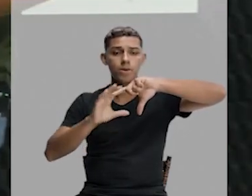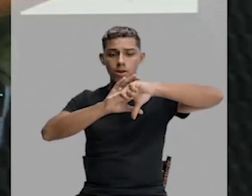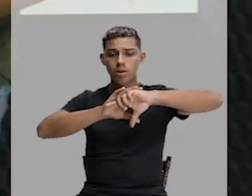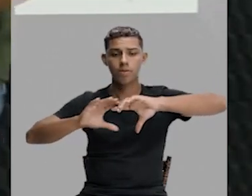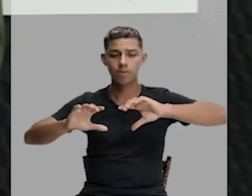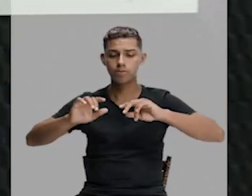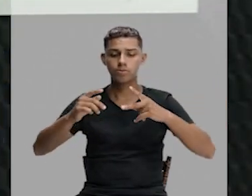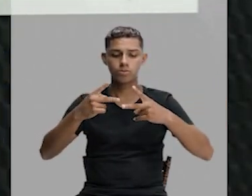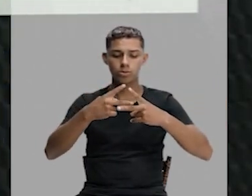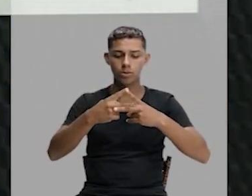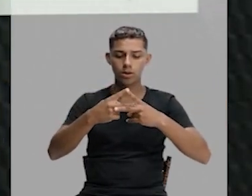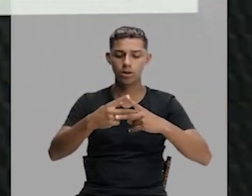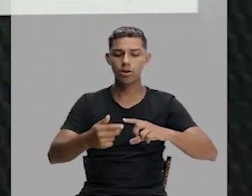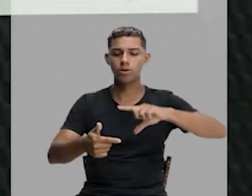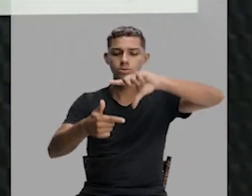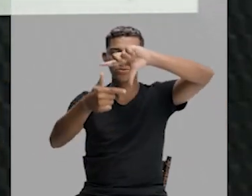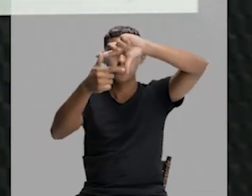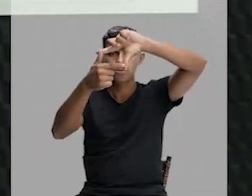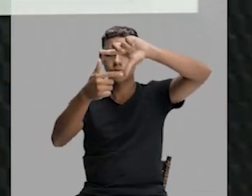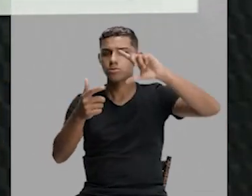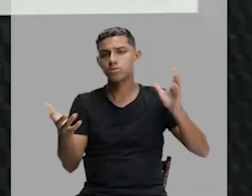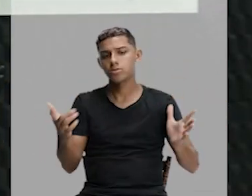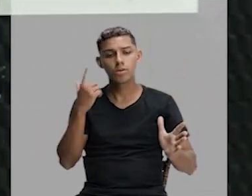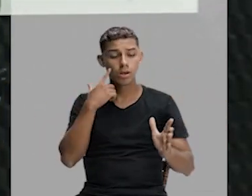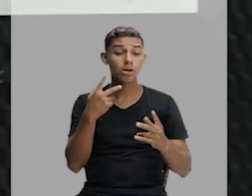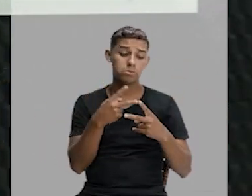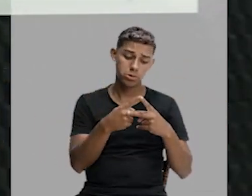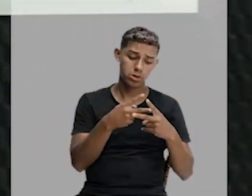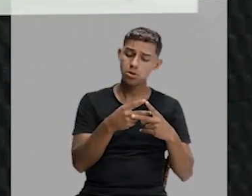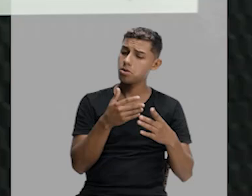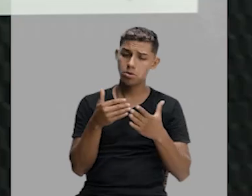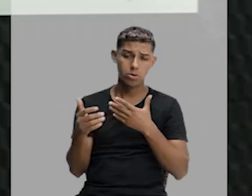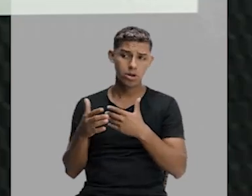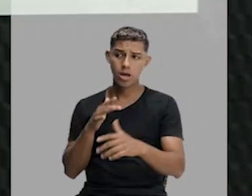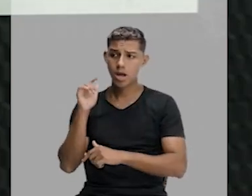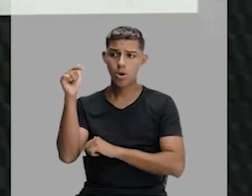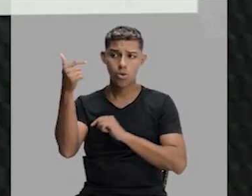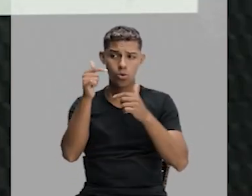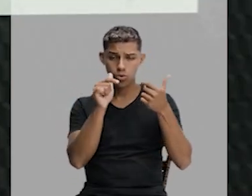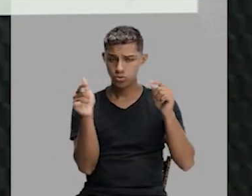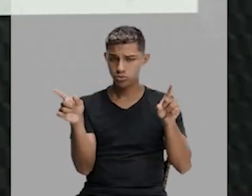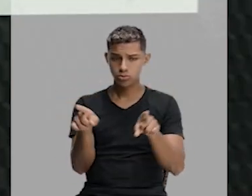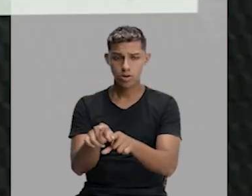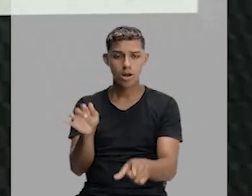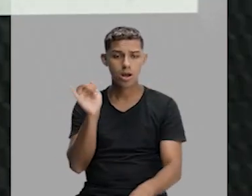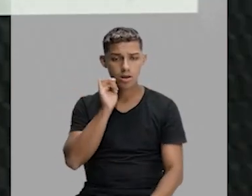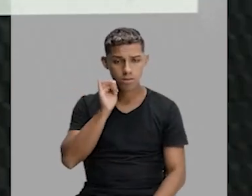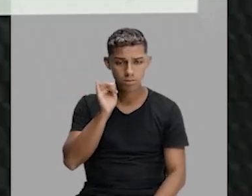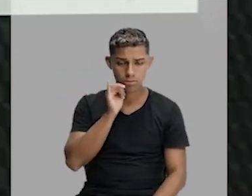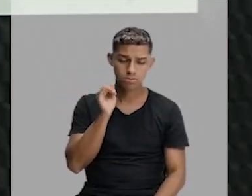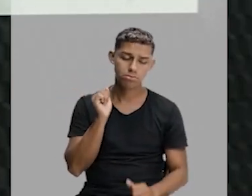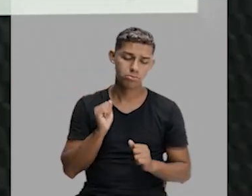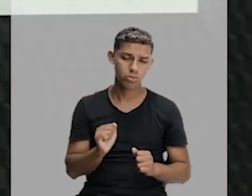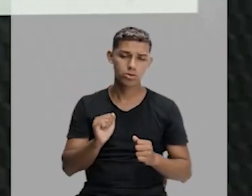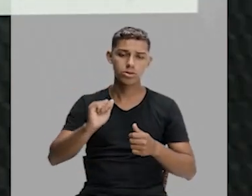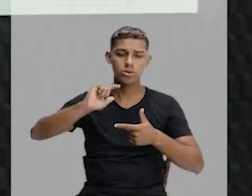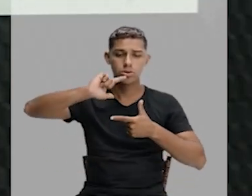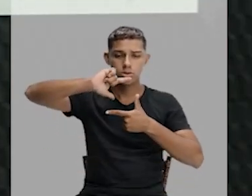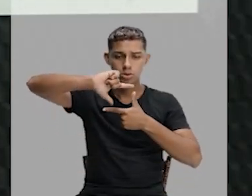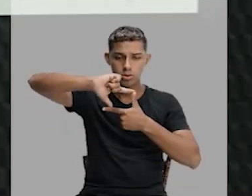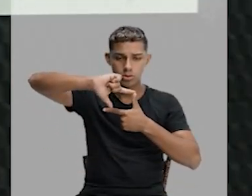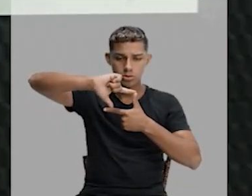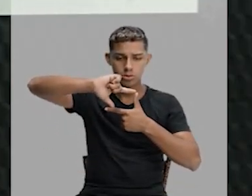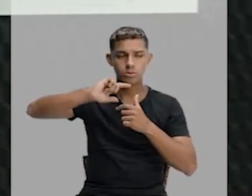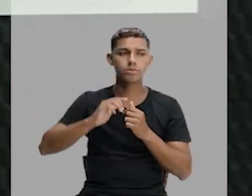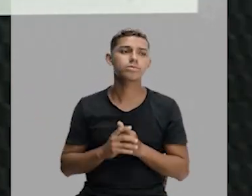base superior. Tá? Eu estou colocando um triângulo, mas pode ser qualquer outra base. Pode ser um quadrado aqui, certo? Pode ser